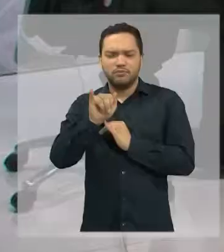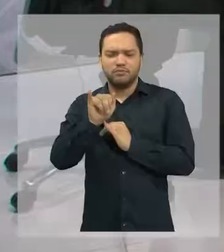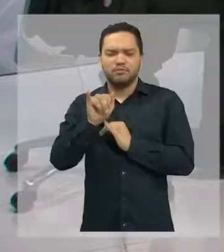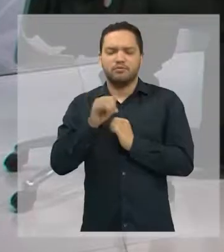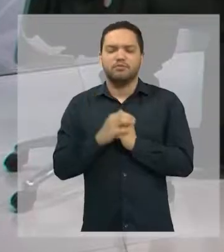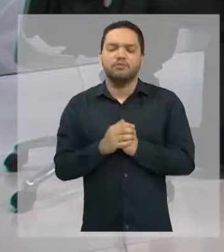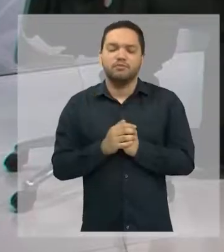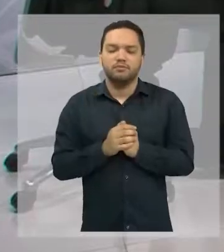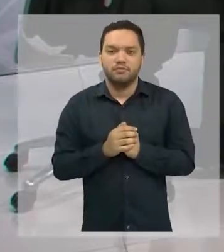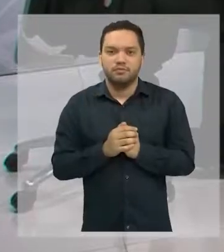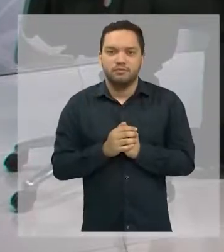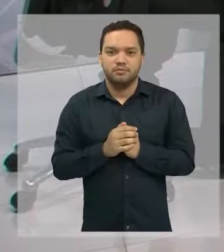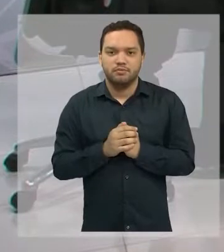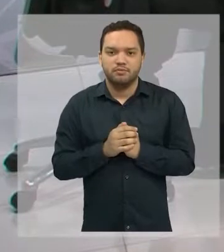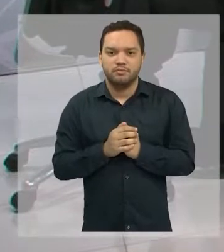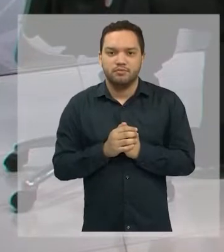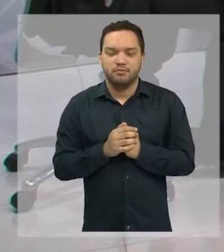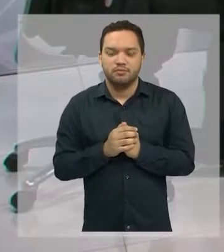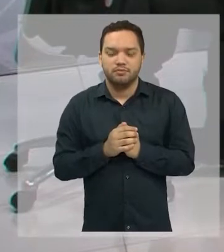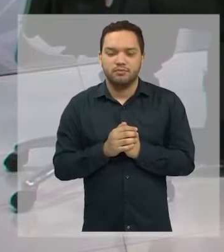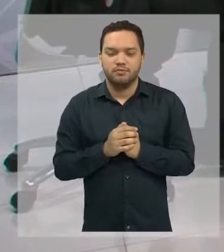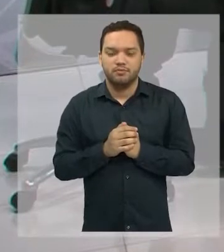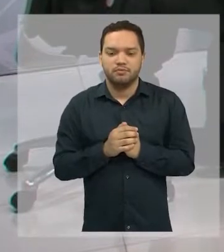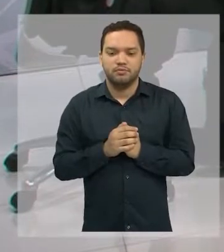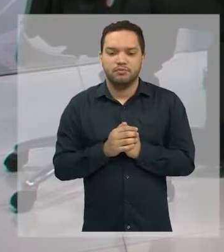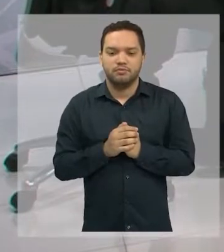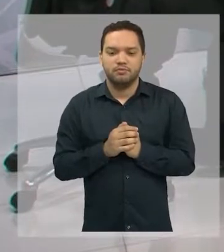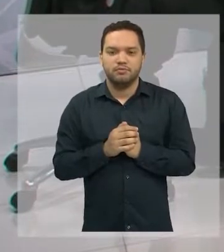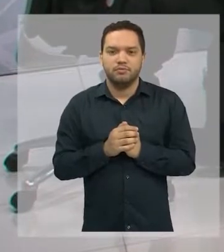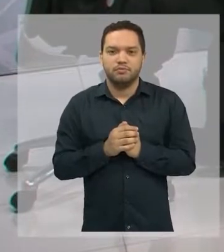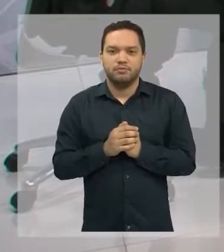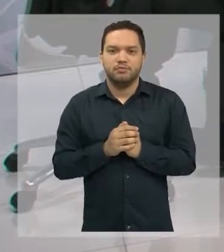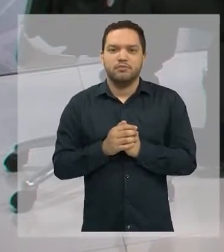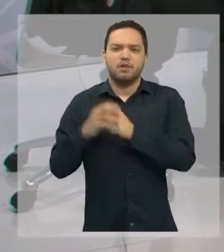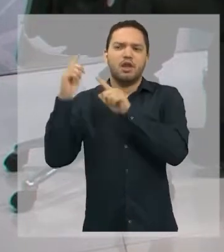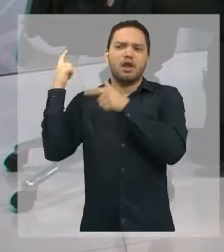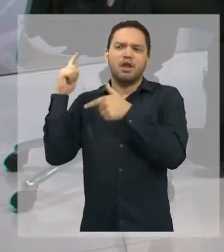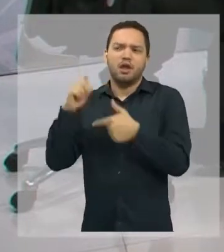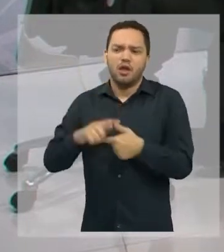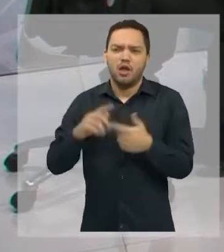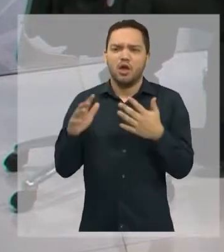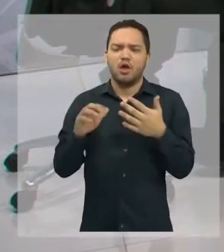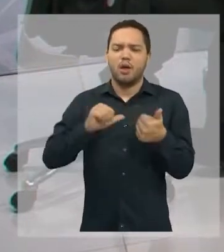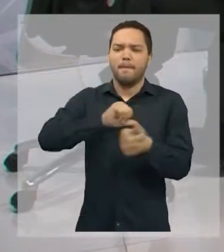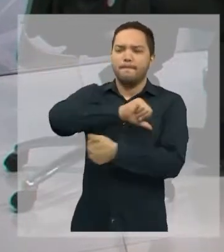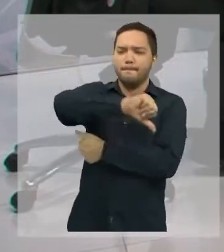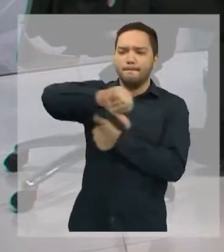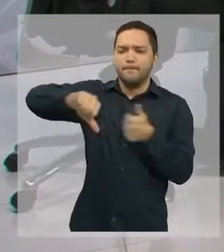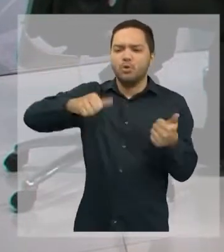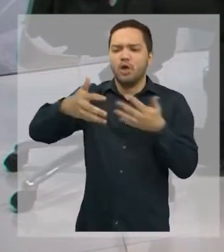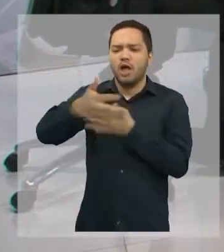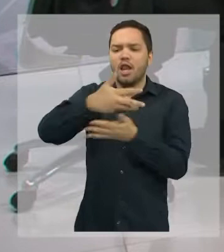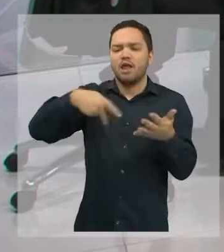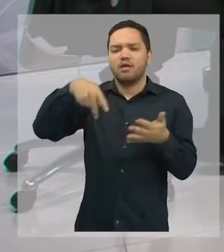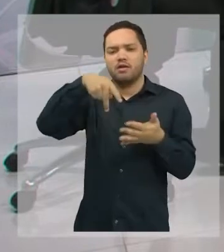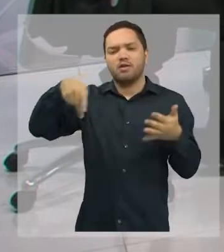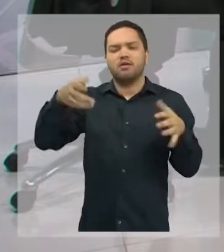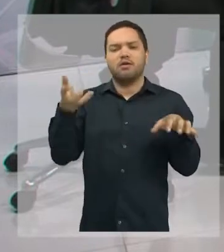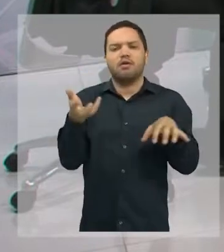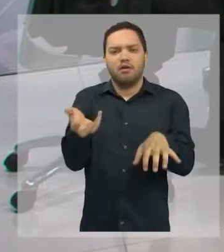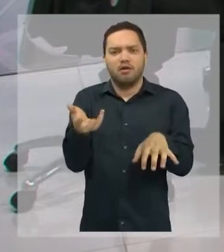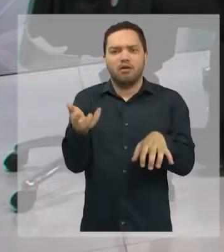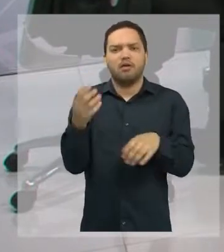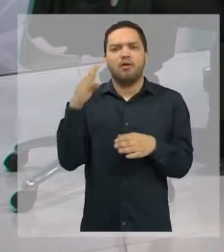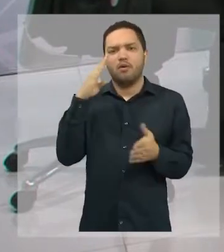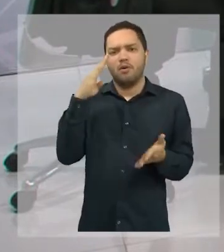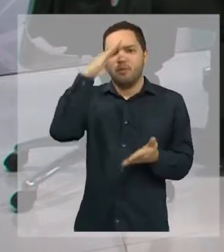o que é que significa essa quebra, vamos dizer assim, da tradição que eu chamei de malsã,